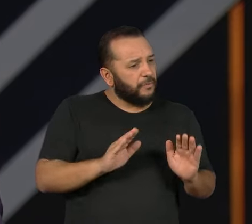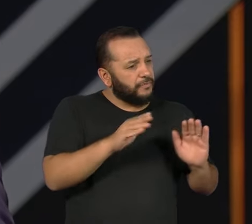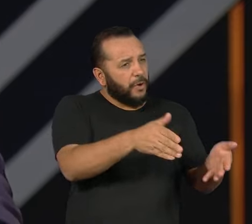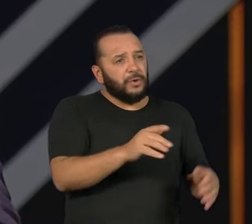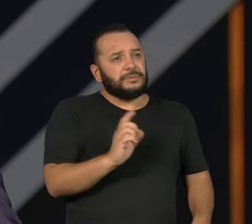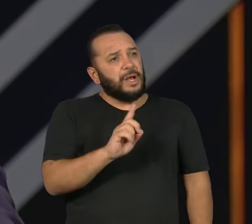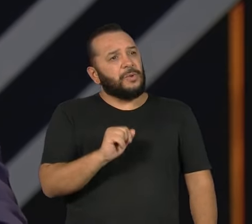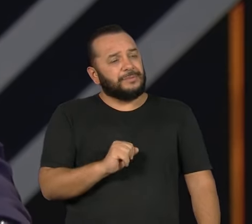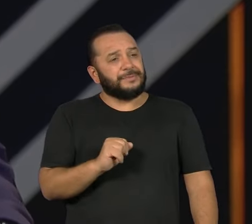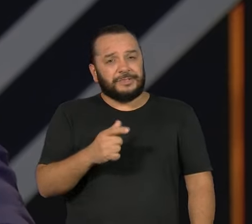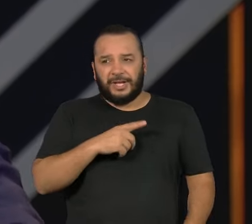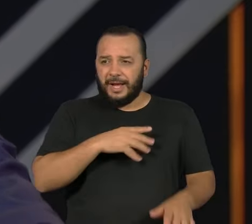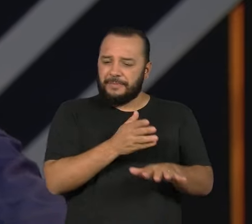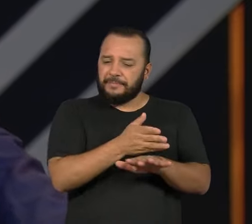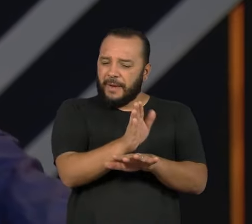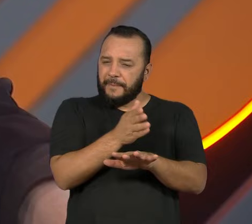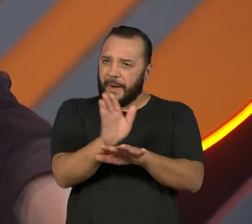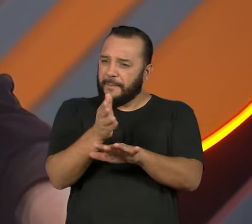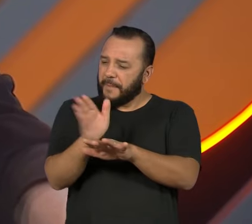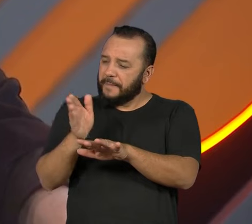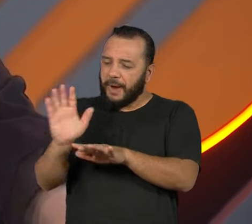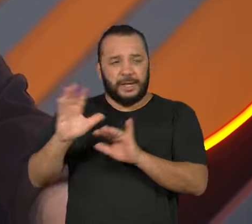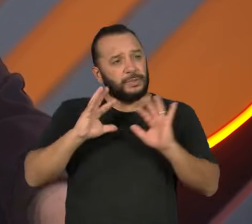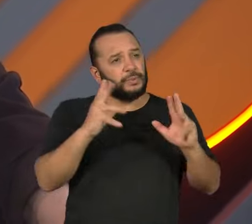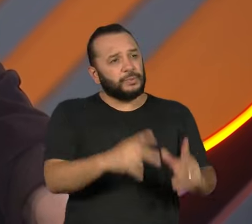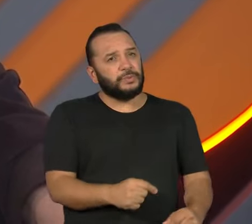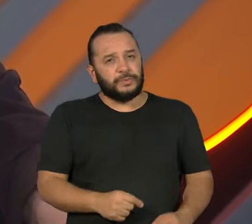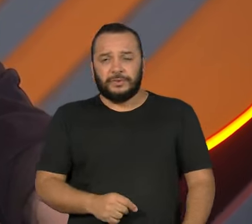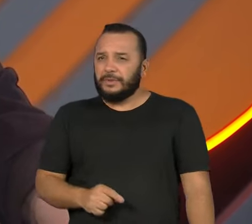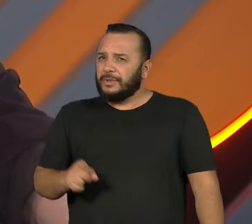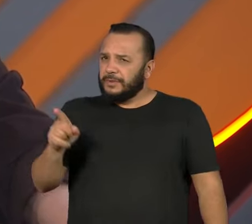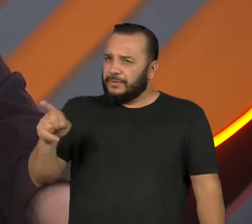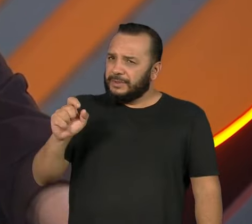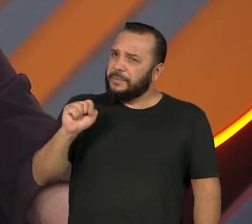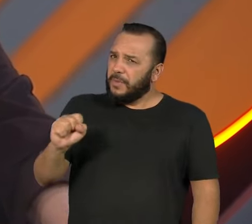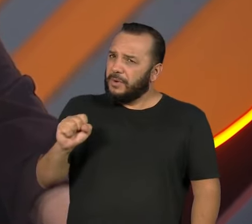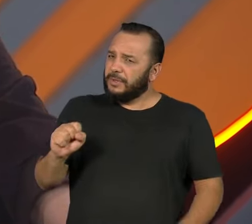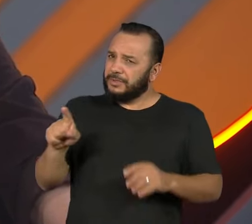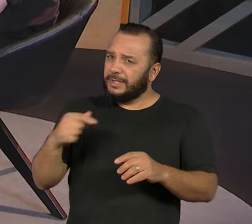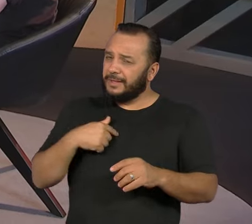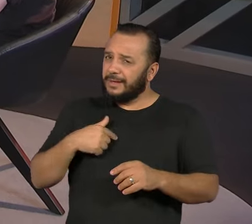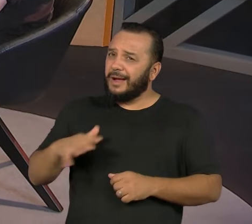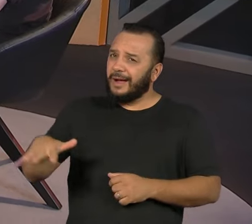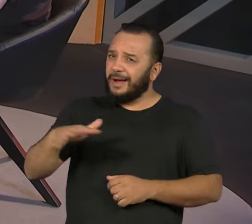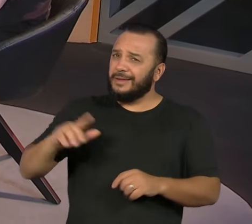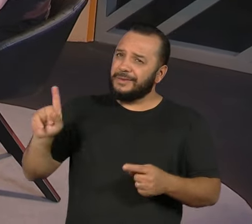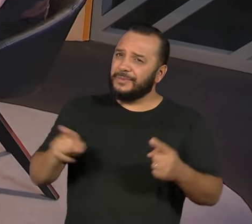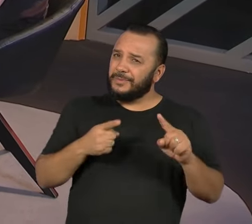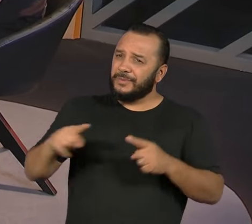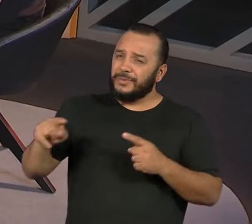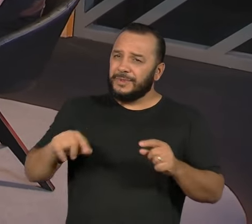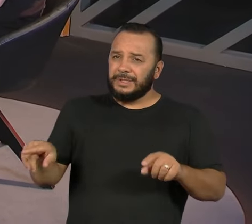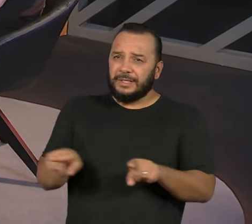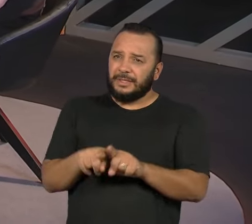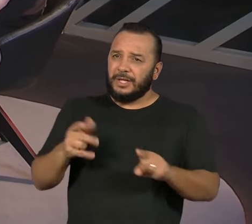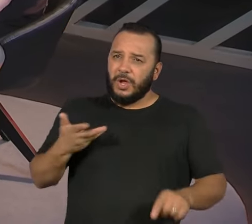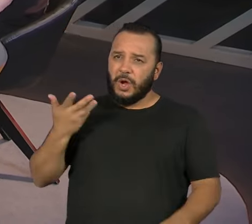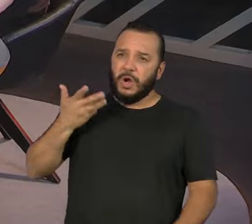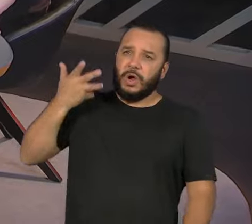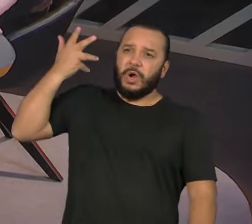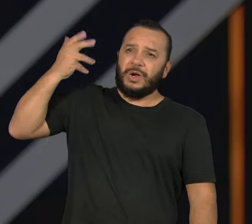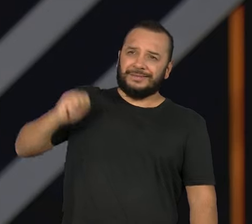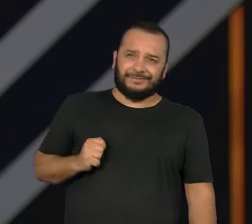isso. E ele não, cara, ele tocava tudo. Você poderia ter seguido na carreira da música erudita, né? Porque durante você,